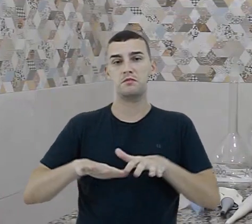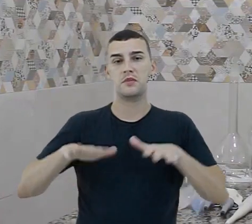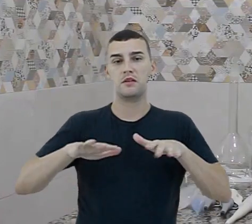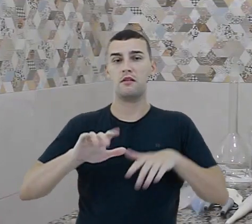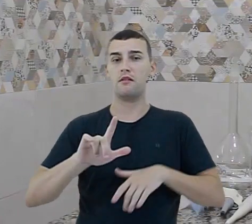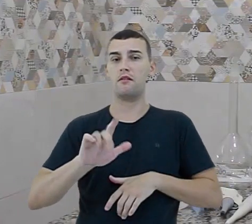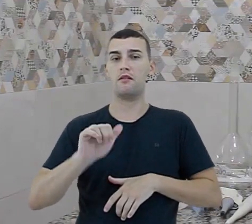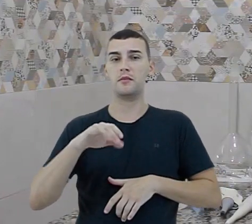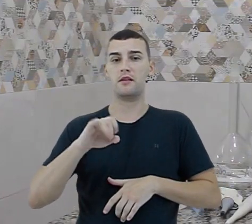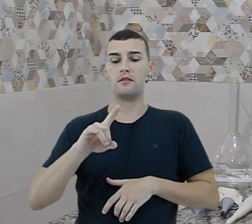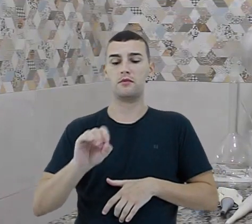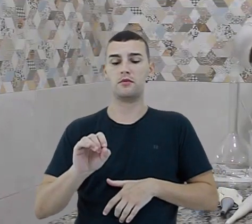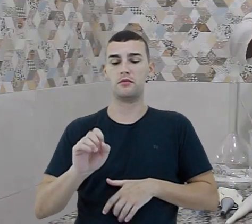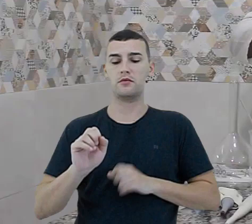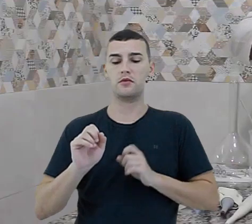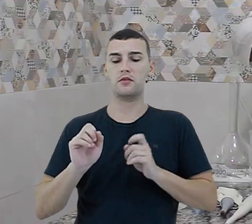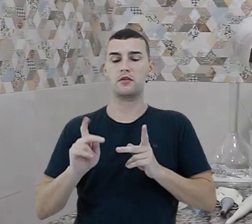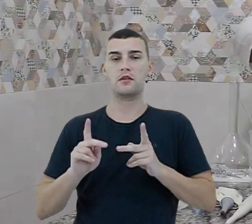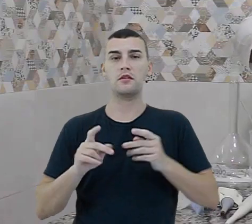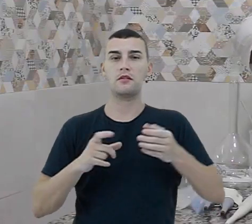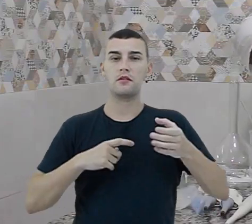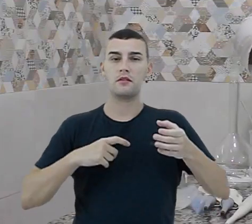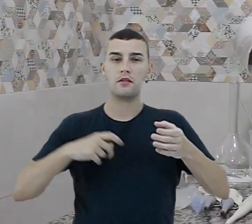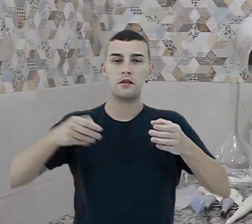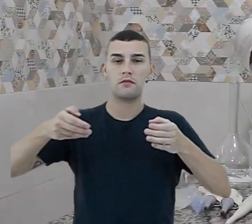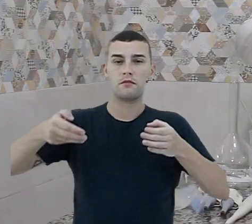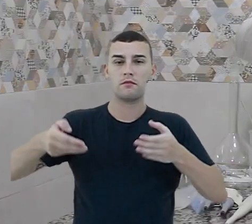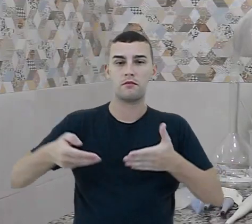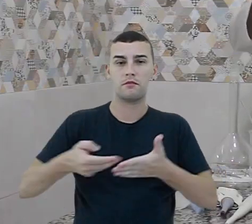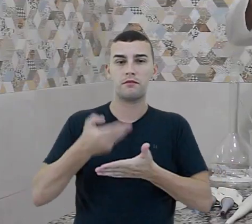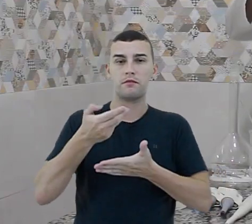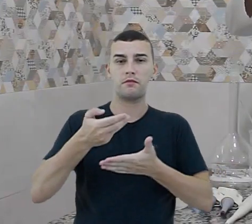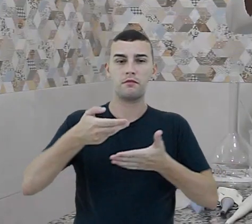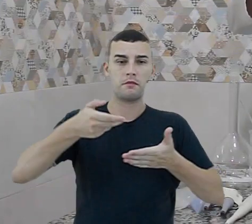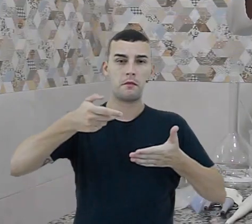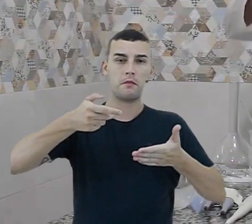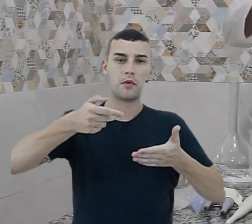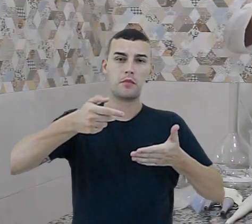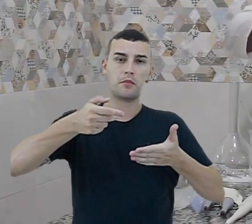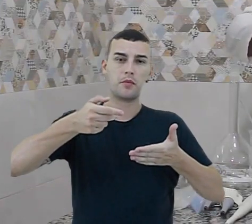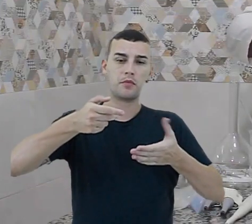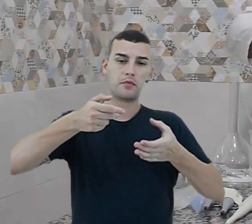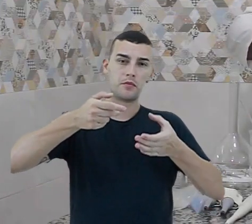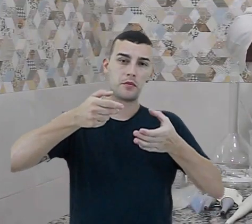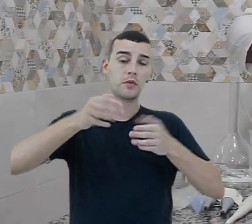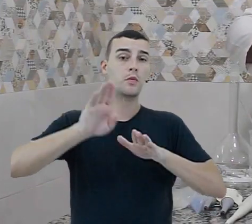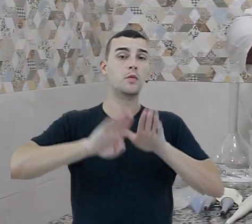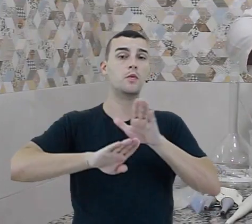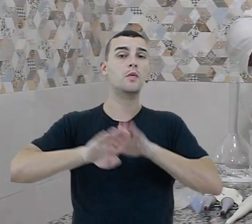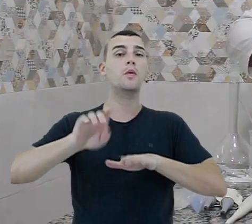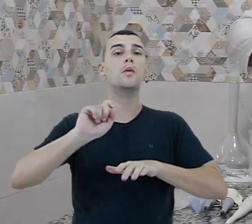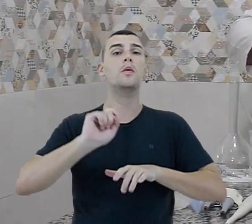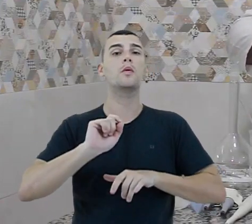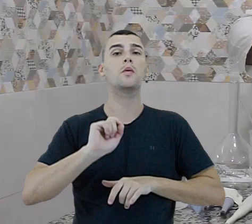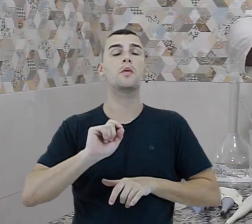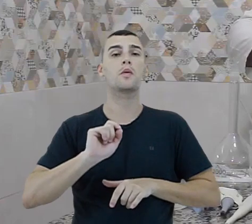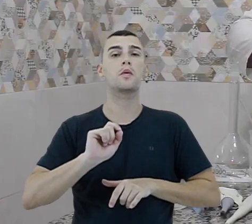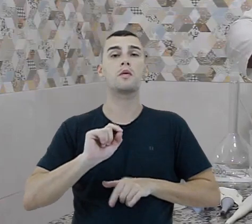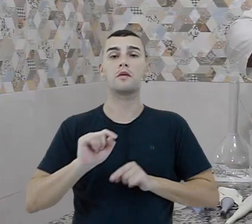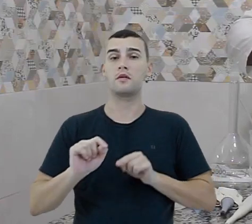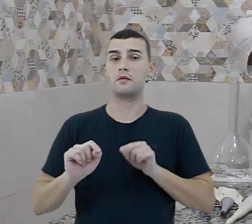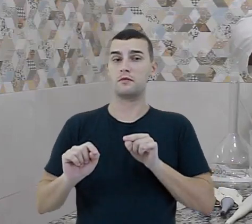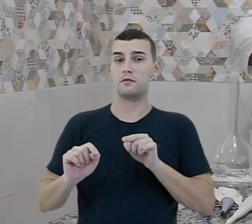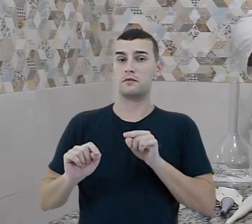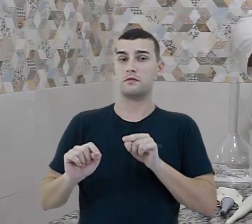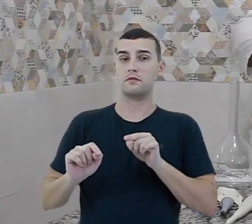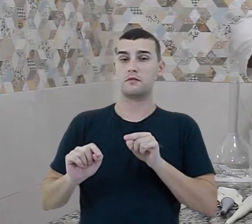laminado. Enfim, eu venho vagarosamente e com o auxílio de uma espátula vou transferindo, tomando cuidado